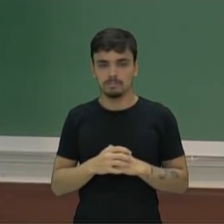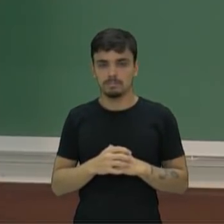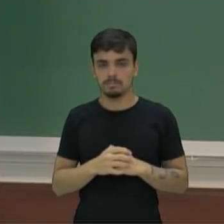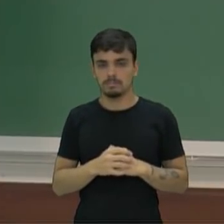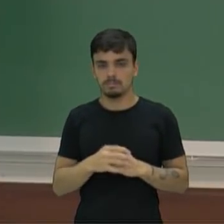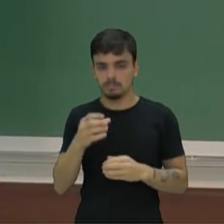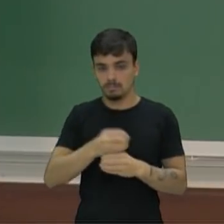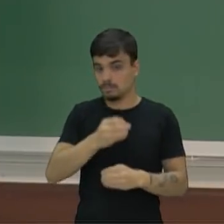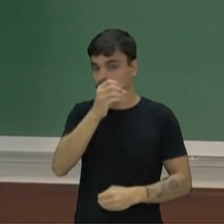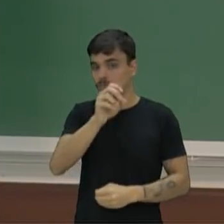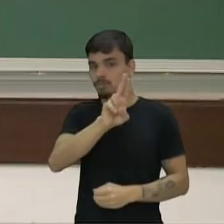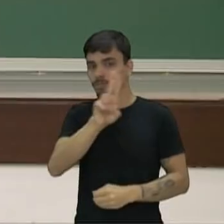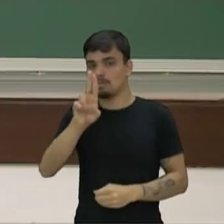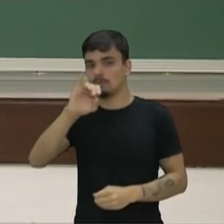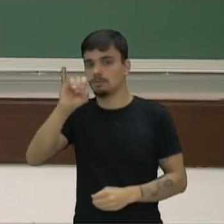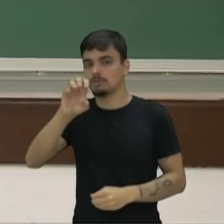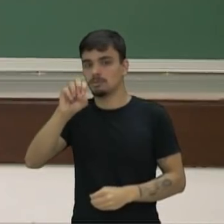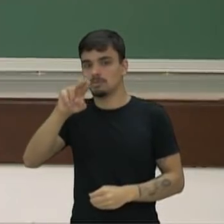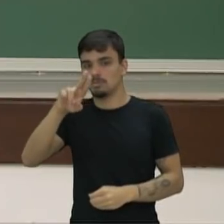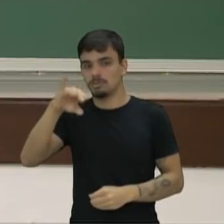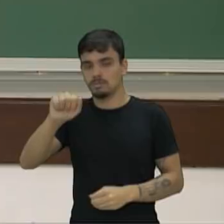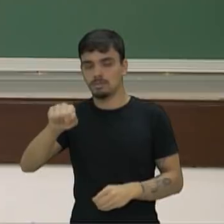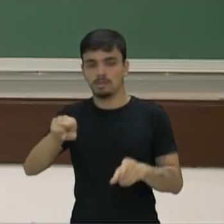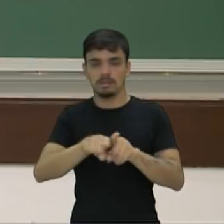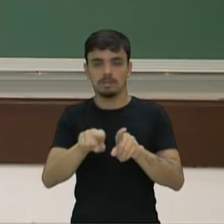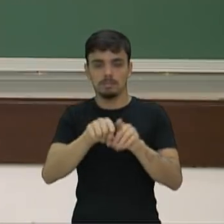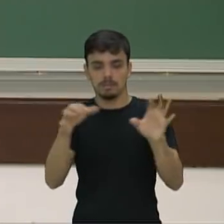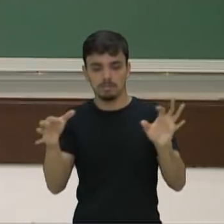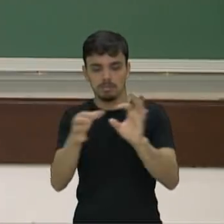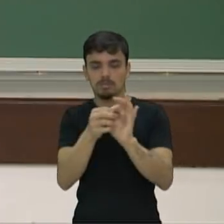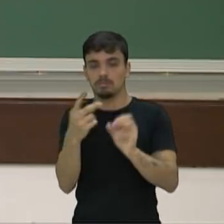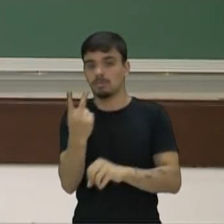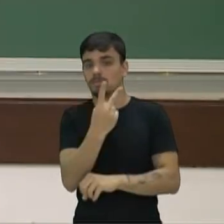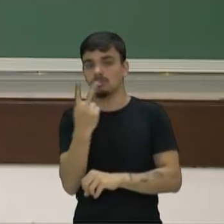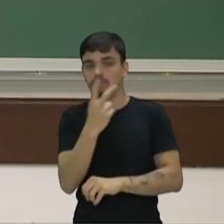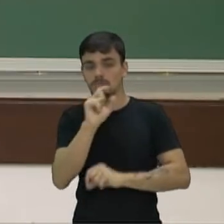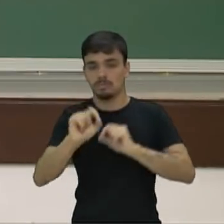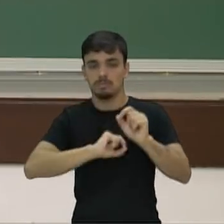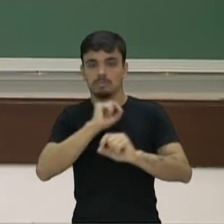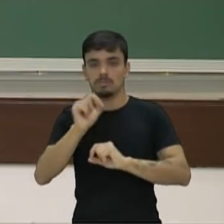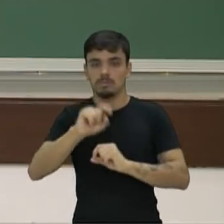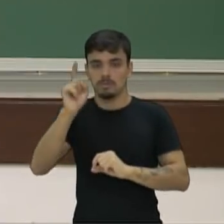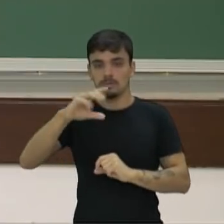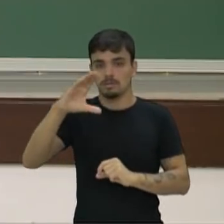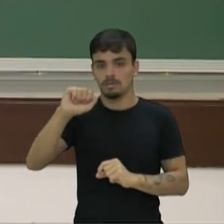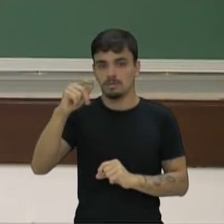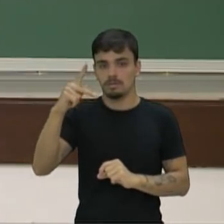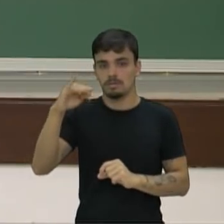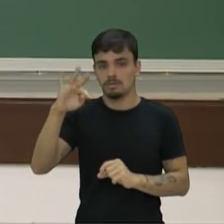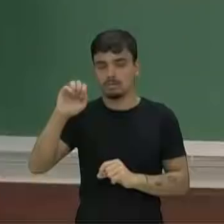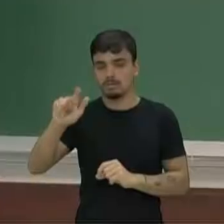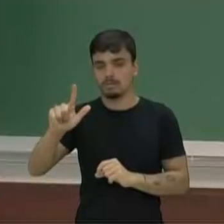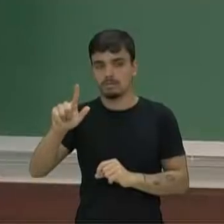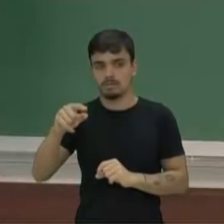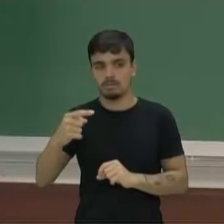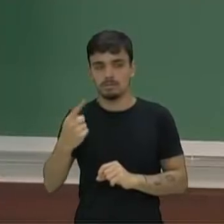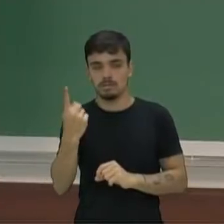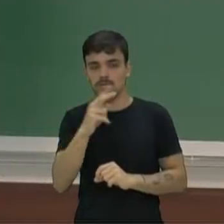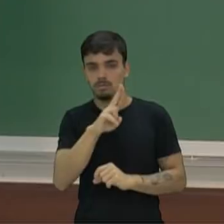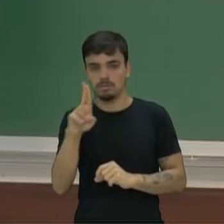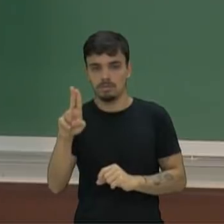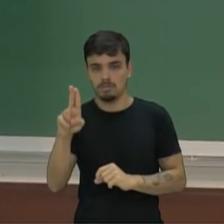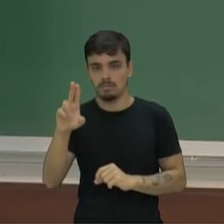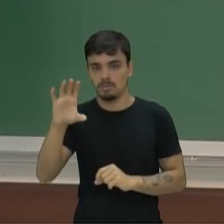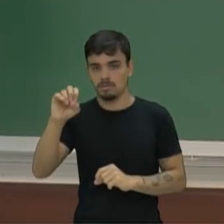colunas jônica. E quando faz a união das duas, é um capitel liso com 2 volutas, nós